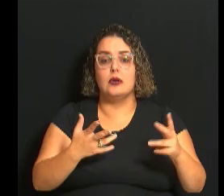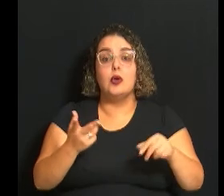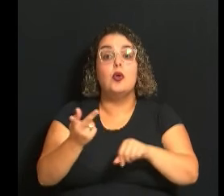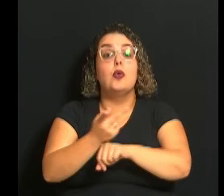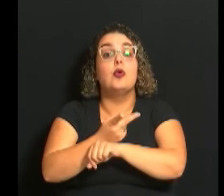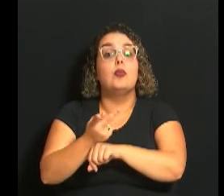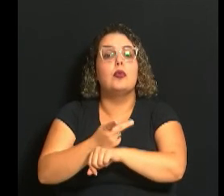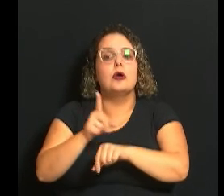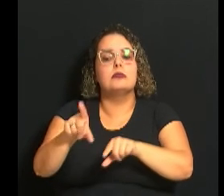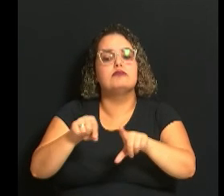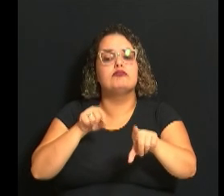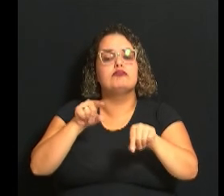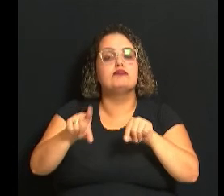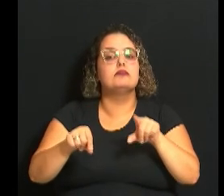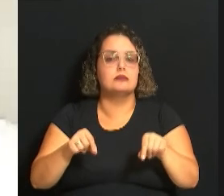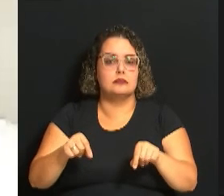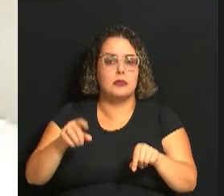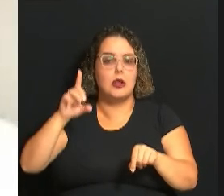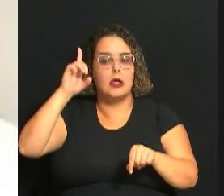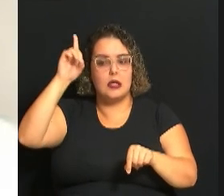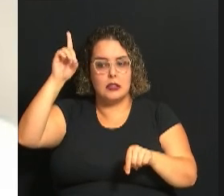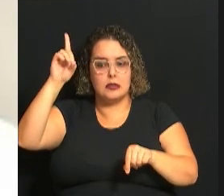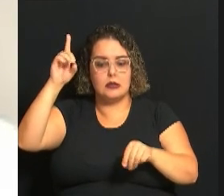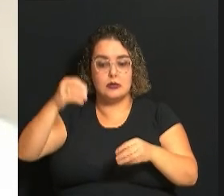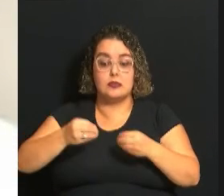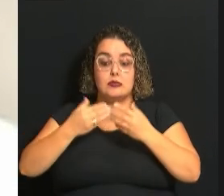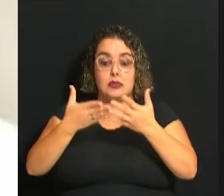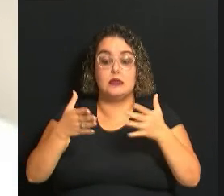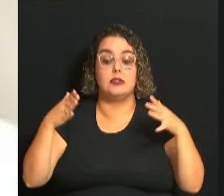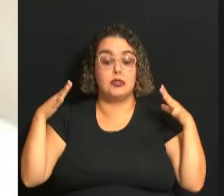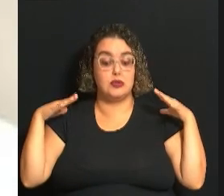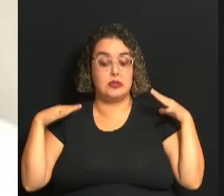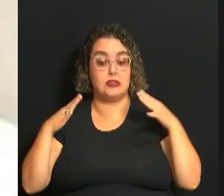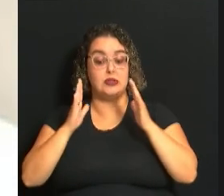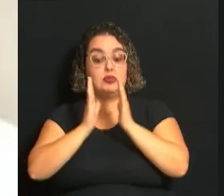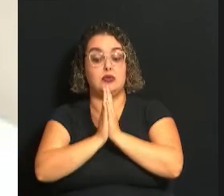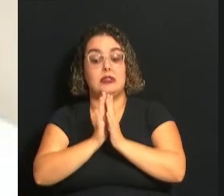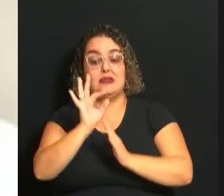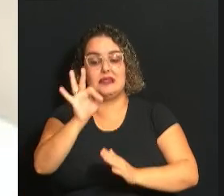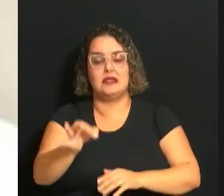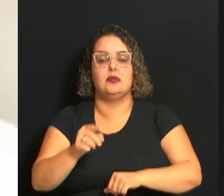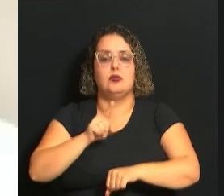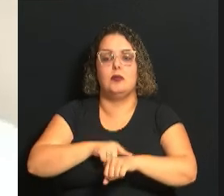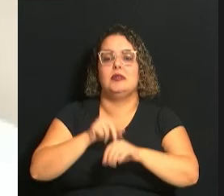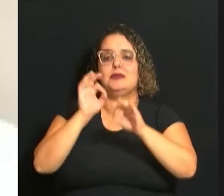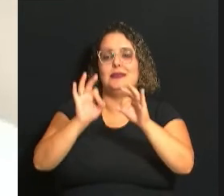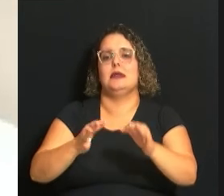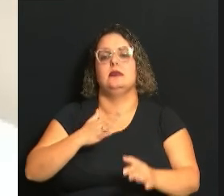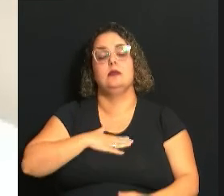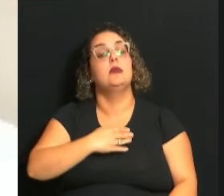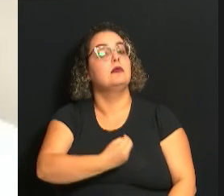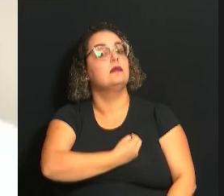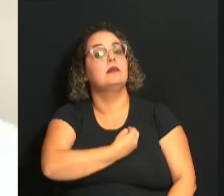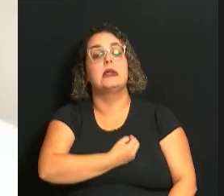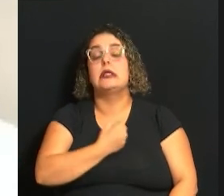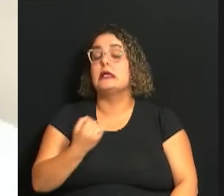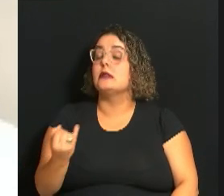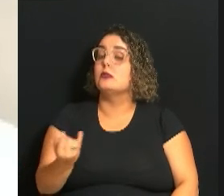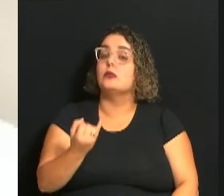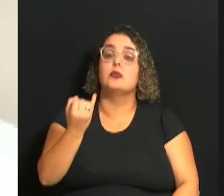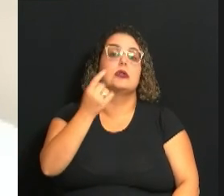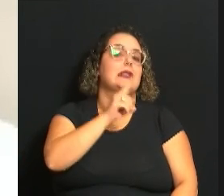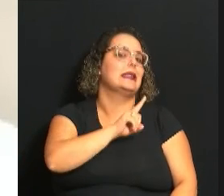alternativas. Eu falo que Deus vai colocando os anjos certos na hora certa na minha vida. Então, é importantíssimo a gente não